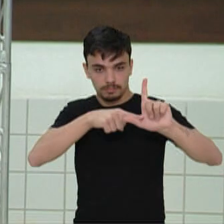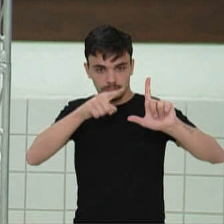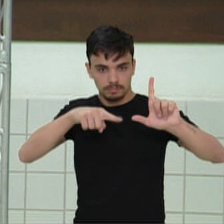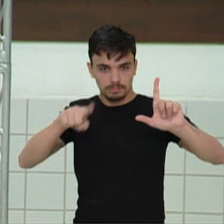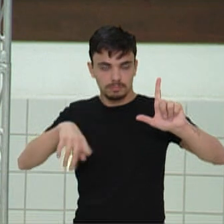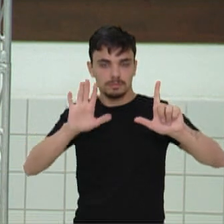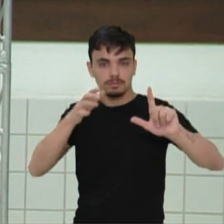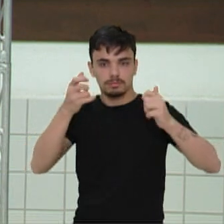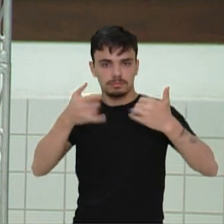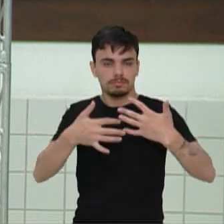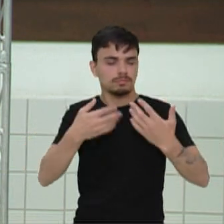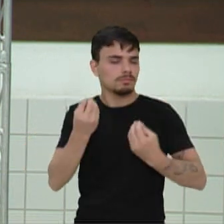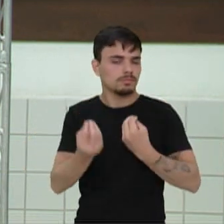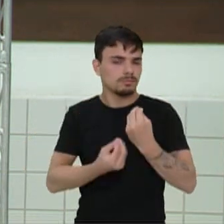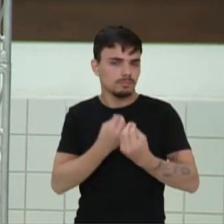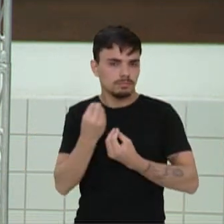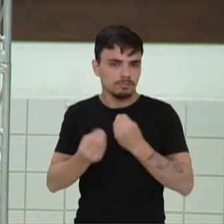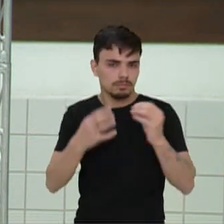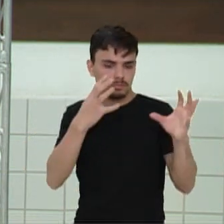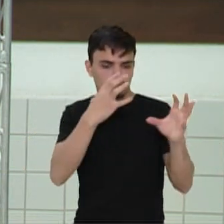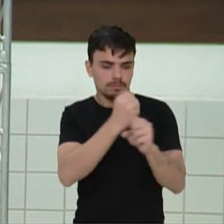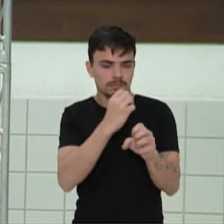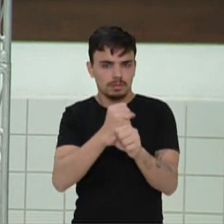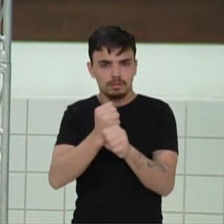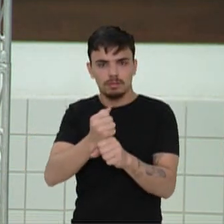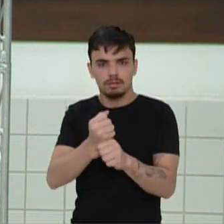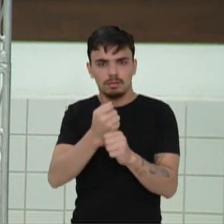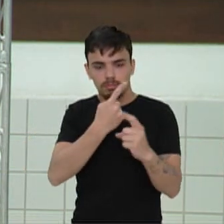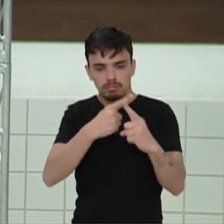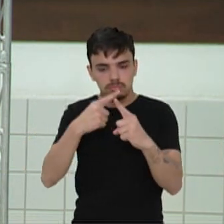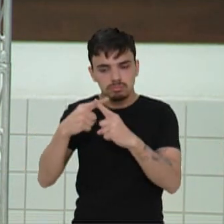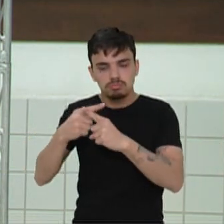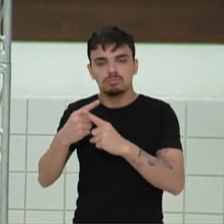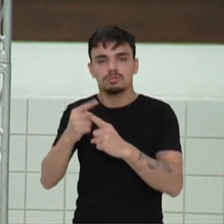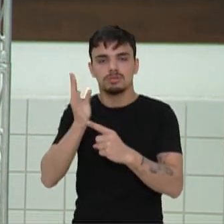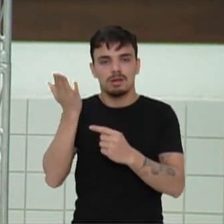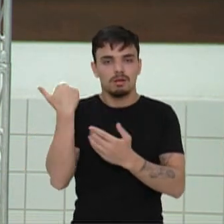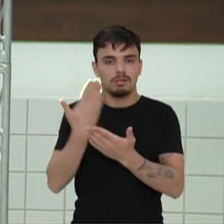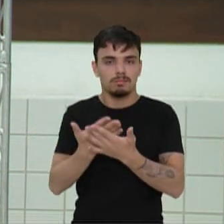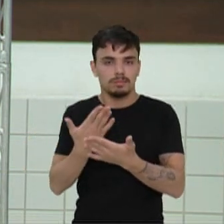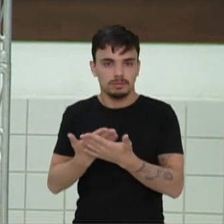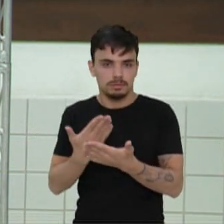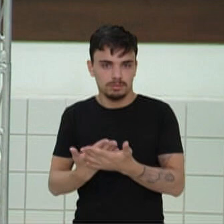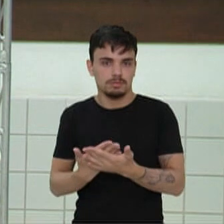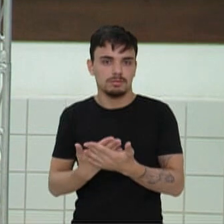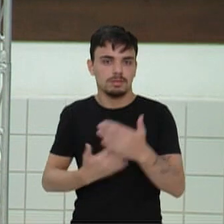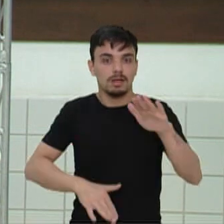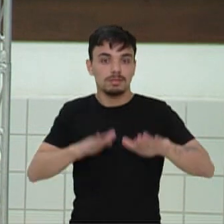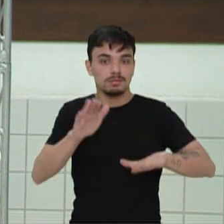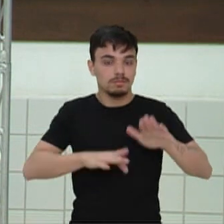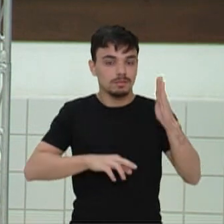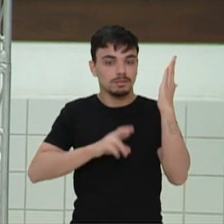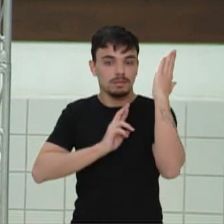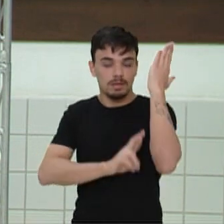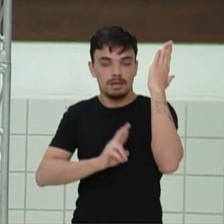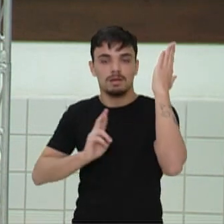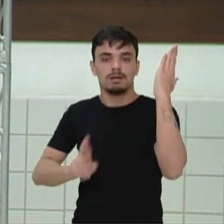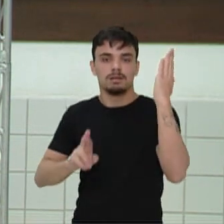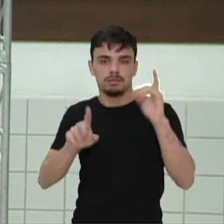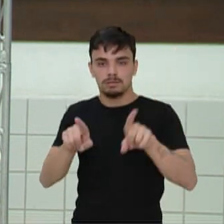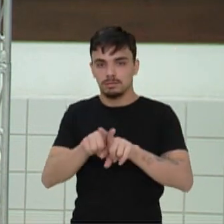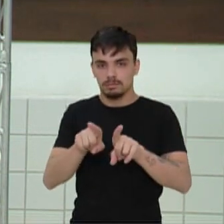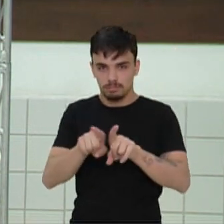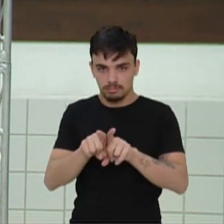A gente acaba calculando várias vezes, como fizemos nas aulas anteriores, muitas vezes as raízes, a gente calculou por muitas vezes